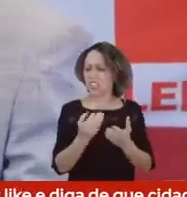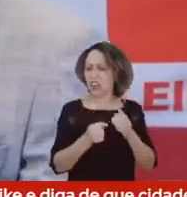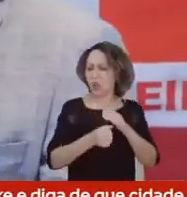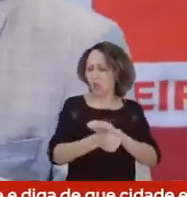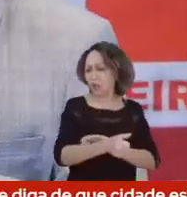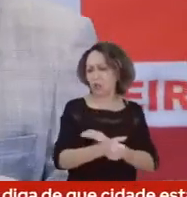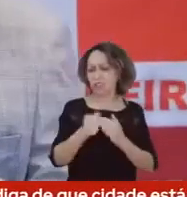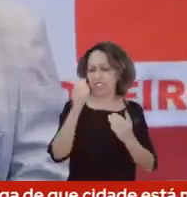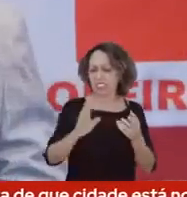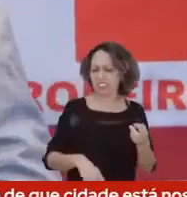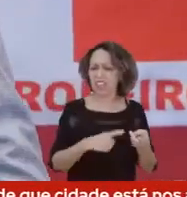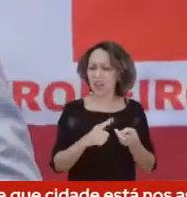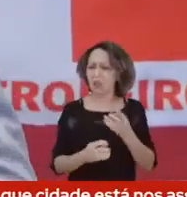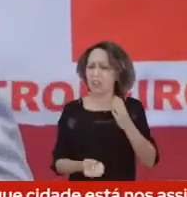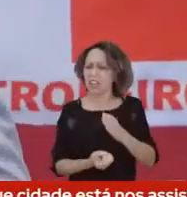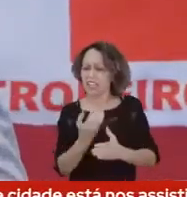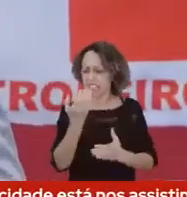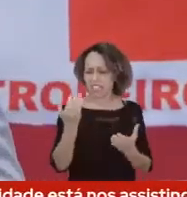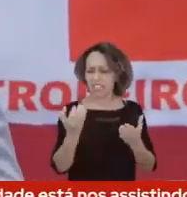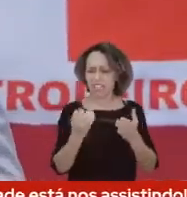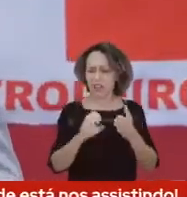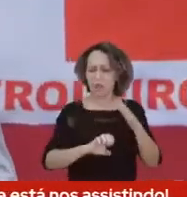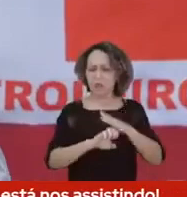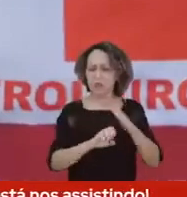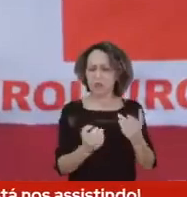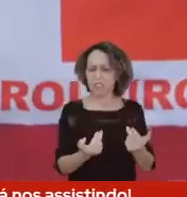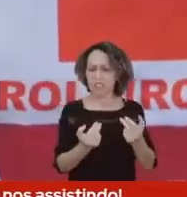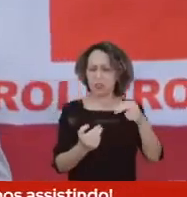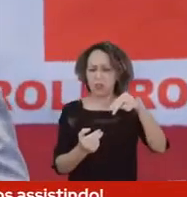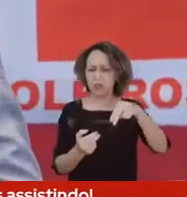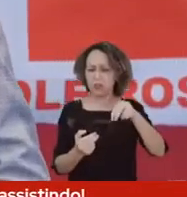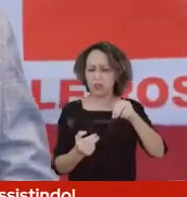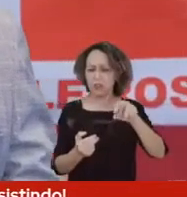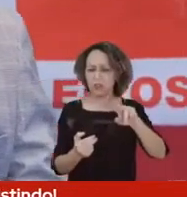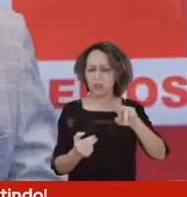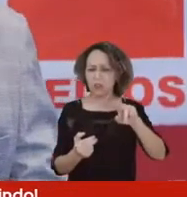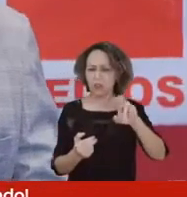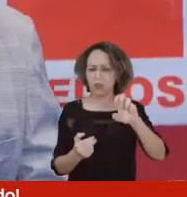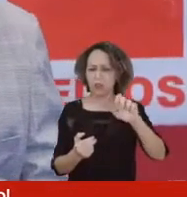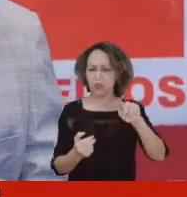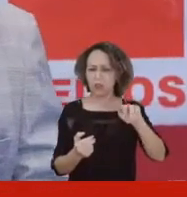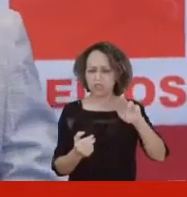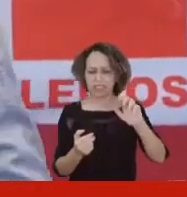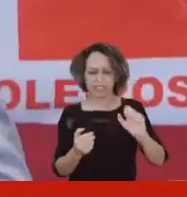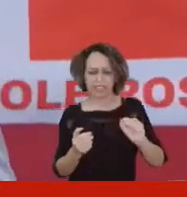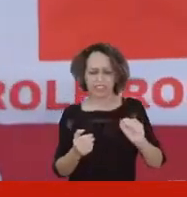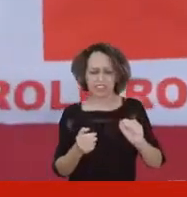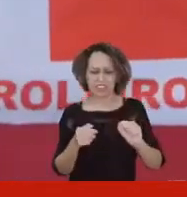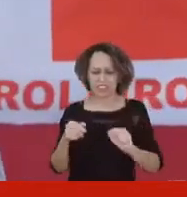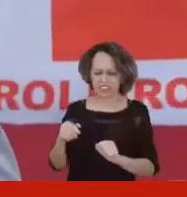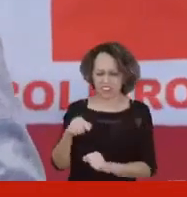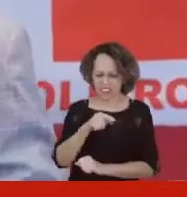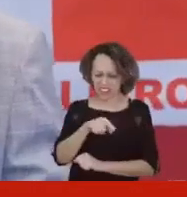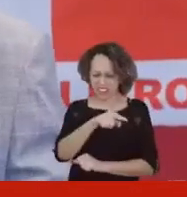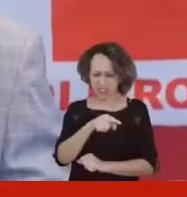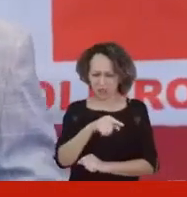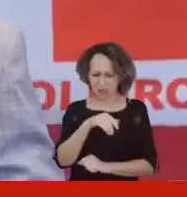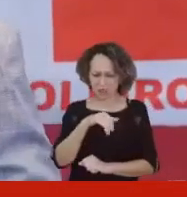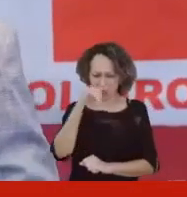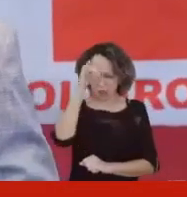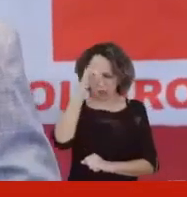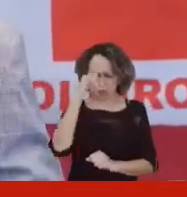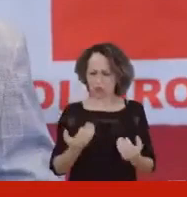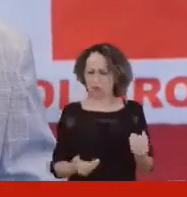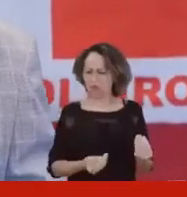para administrar a Petrobras? Esse pessoal é besta. A Petrobras, ela tinha